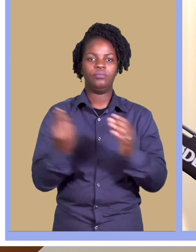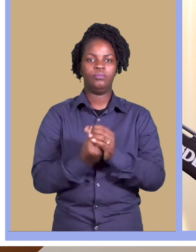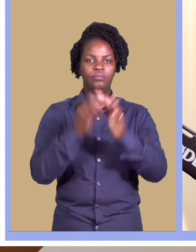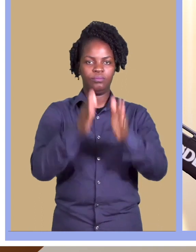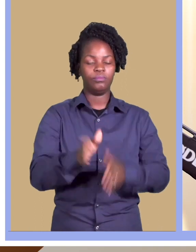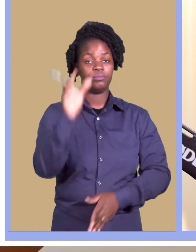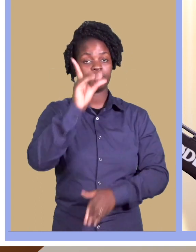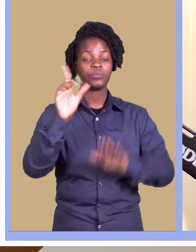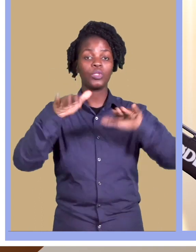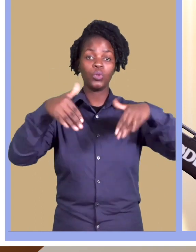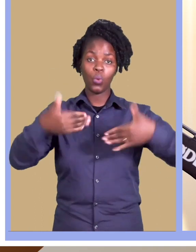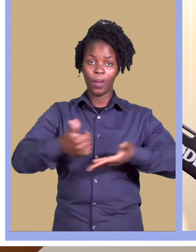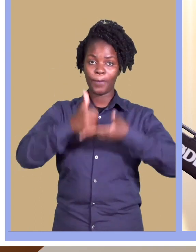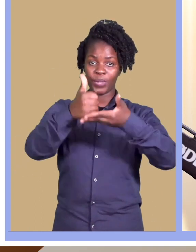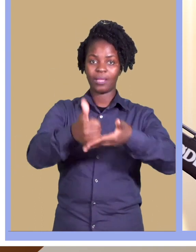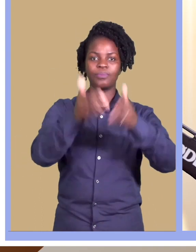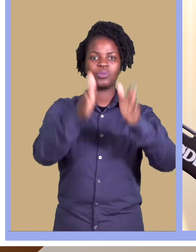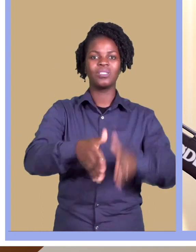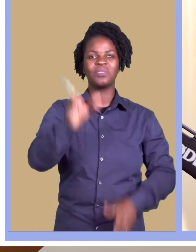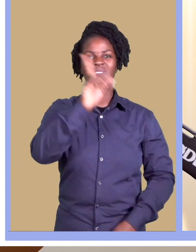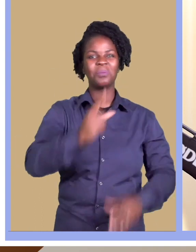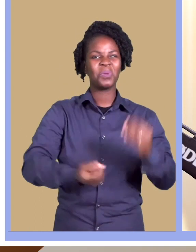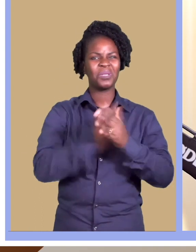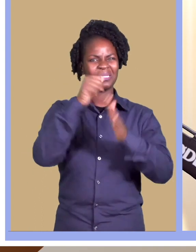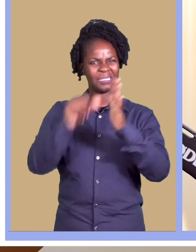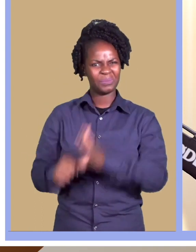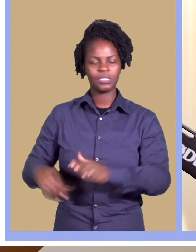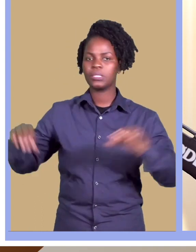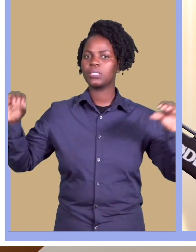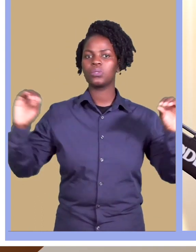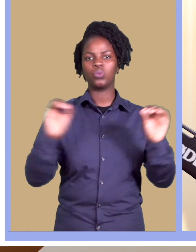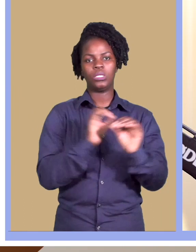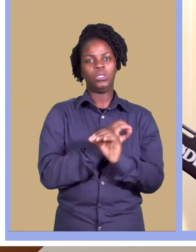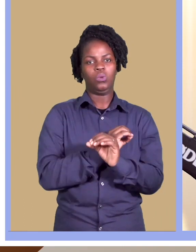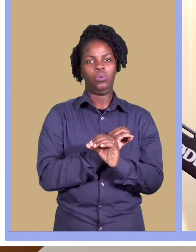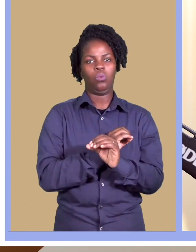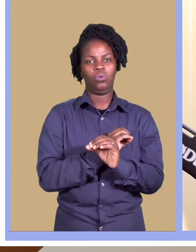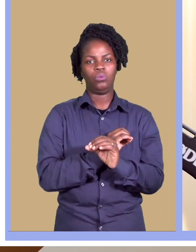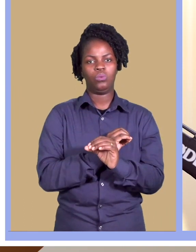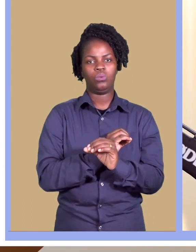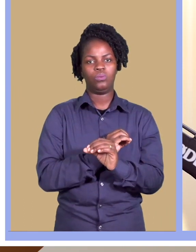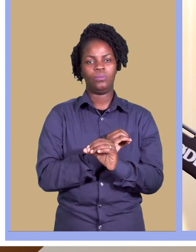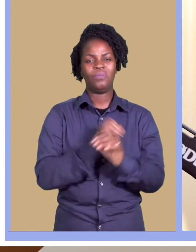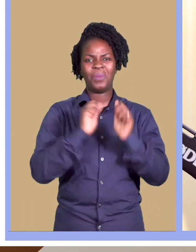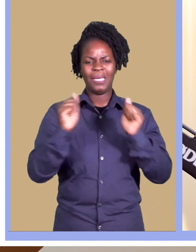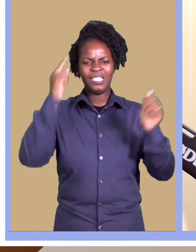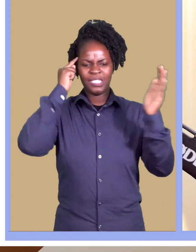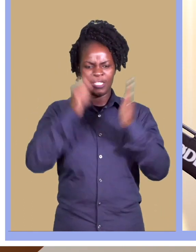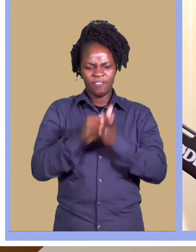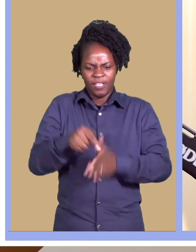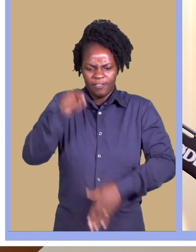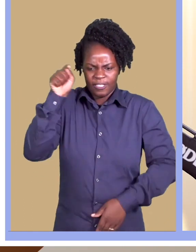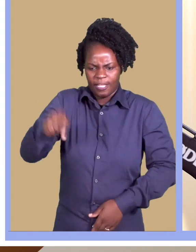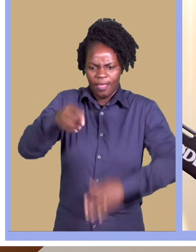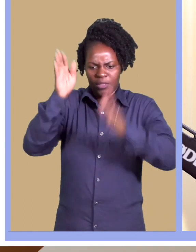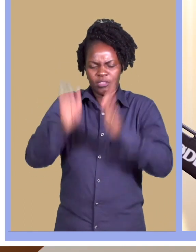espaços escuros sobre a questão da deficiência. Mas isso não significa que eles é que devem responder sobre questões de